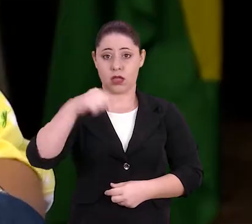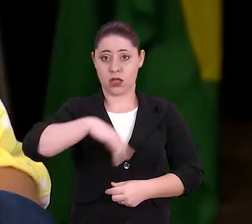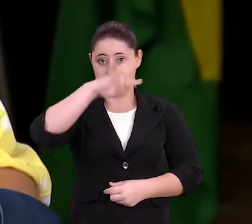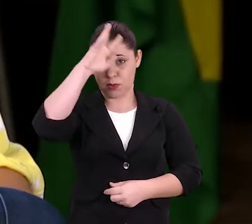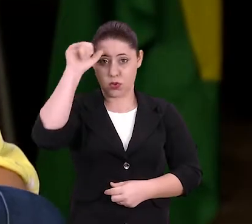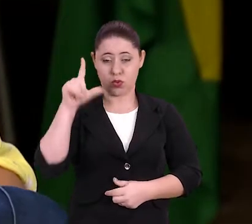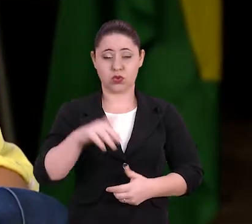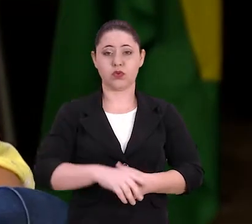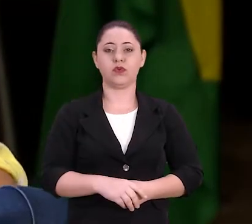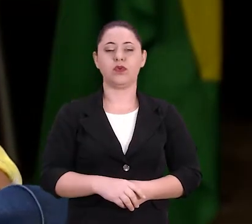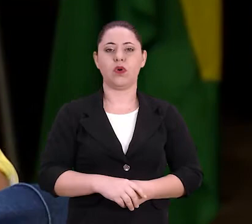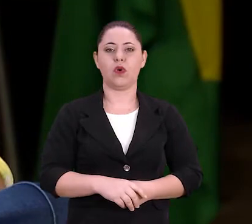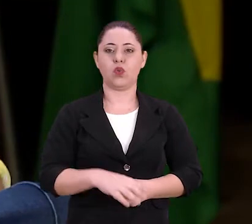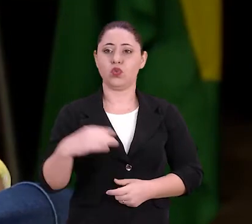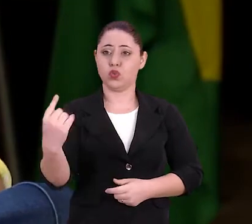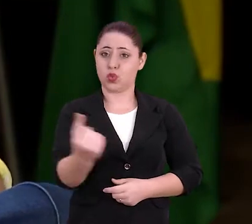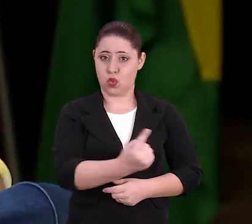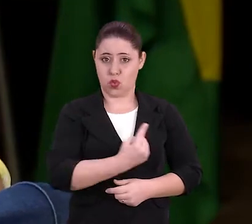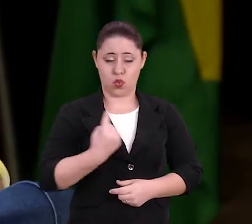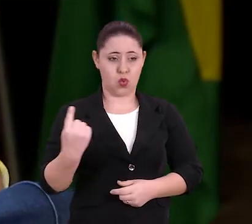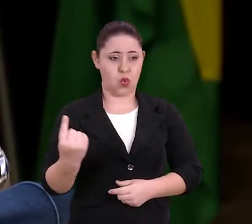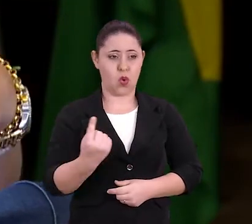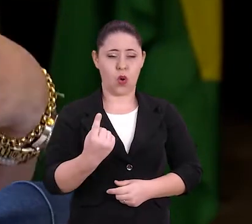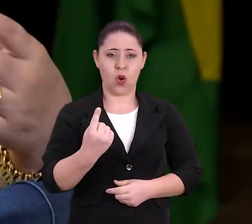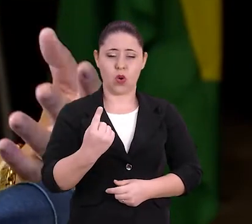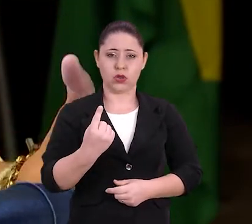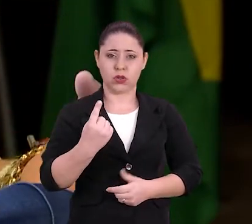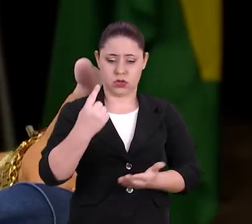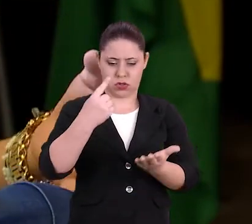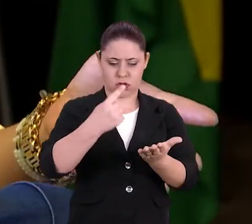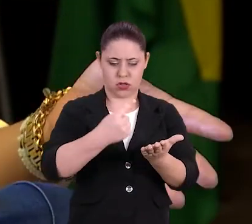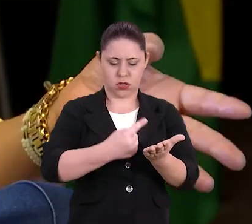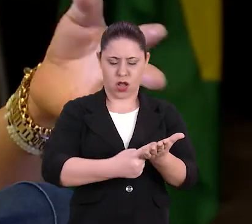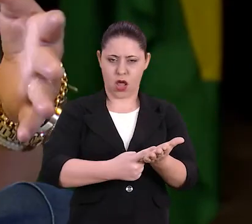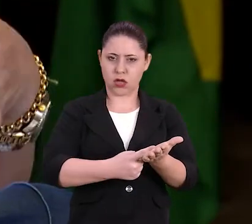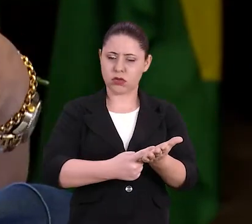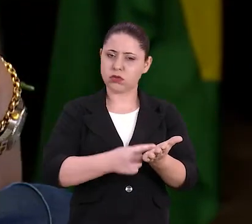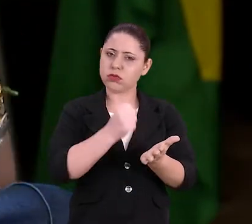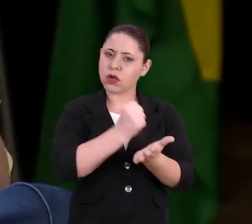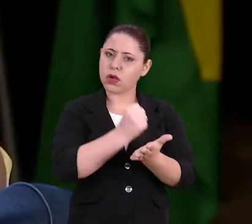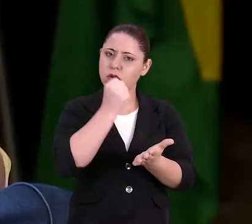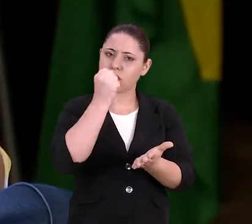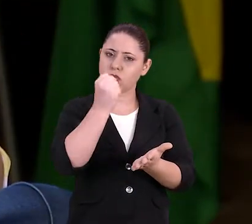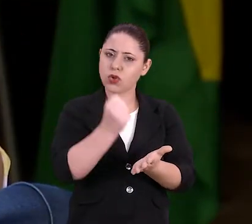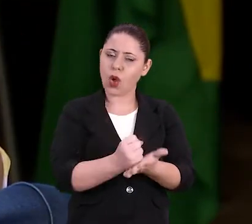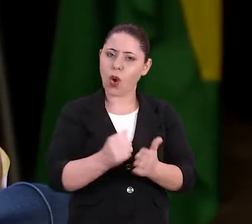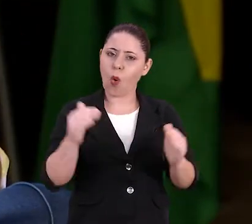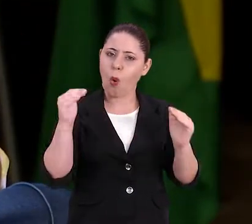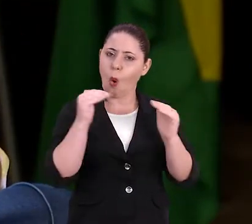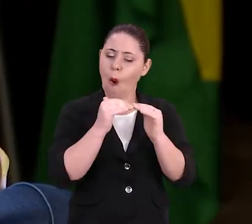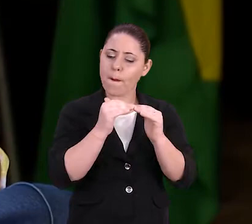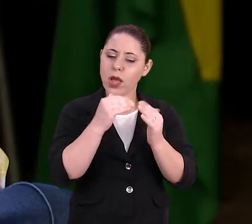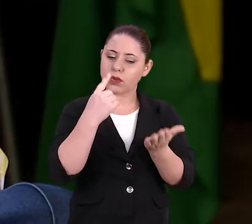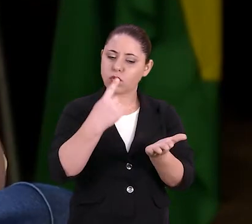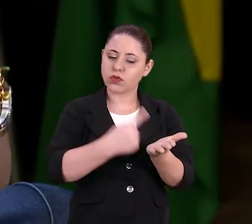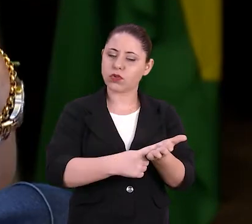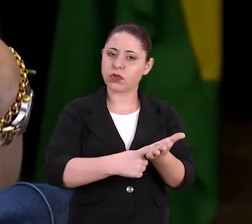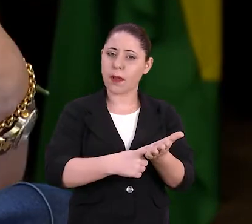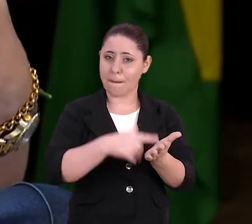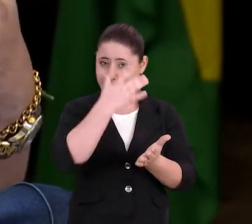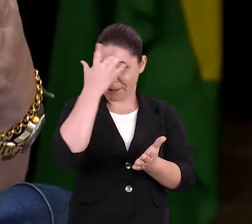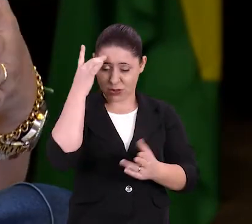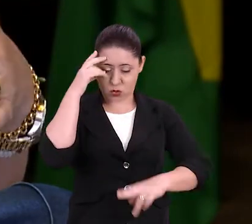Aqui em Mato Grosso do Sul, nós definimos uma data, né, os cartórios eleitorais definem uma data para